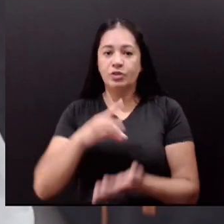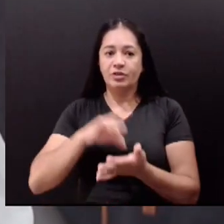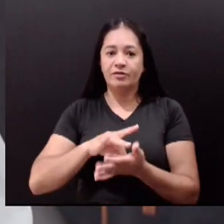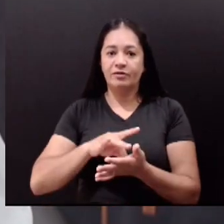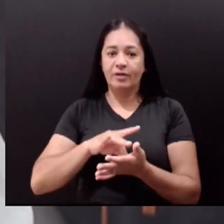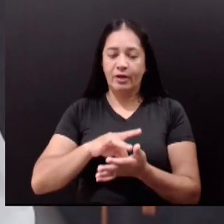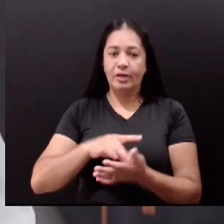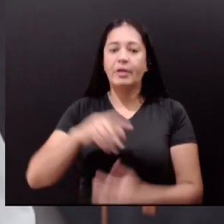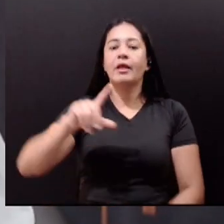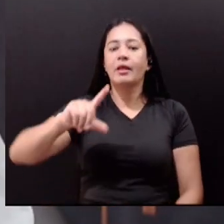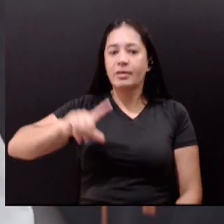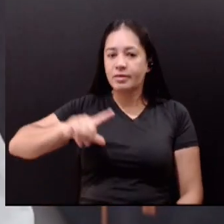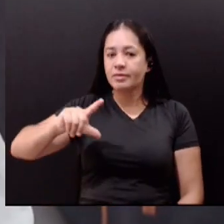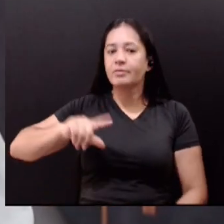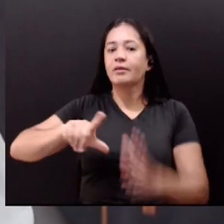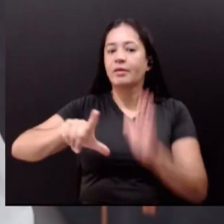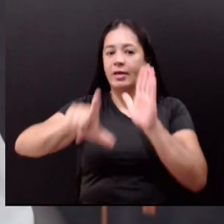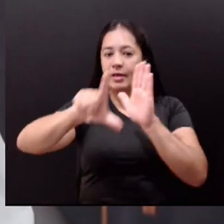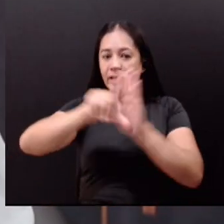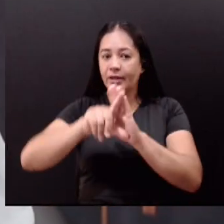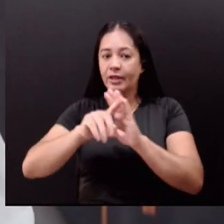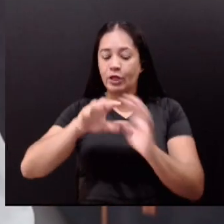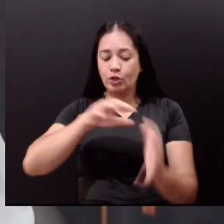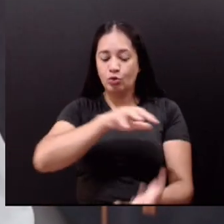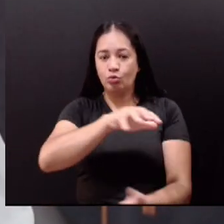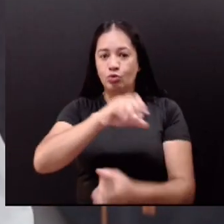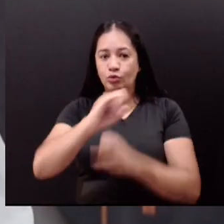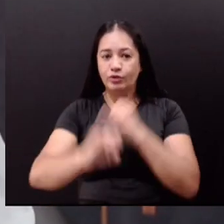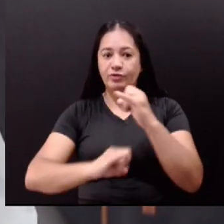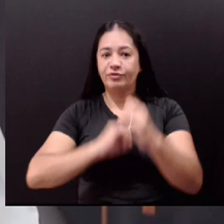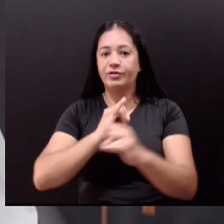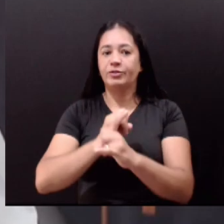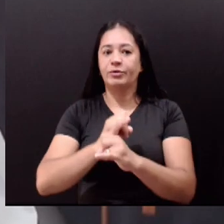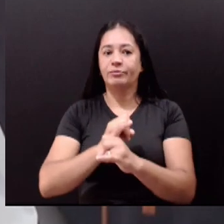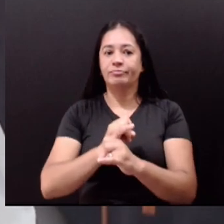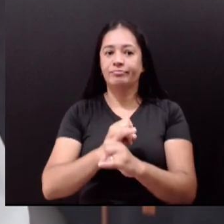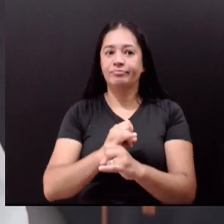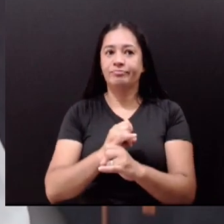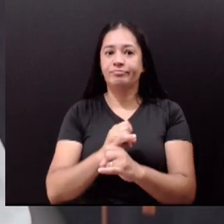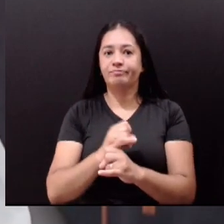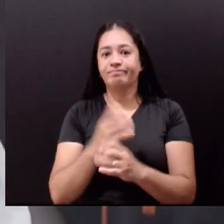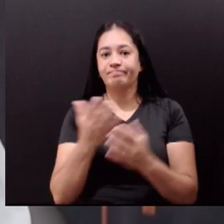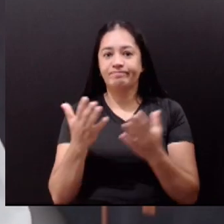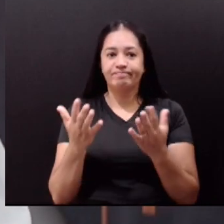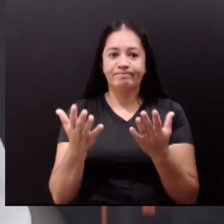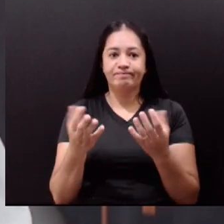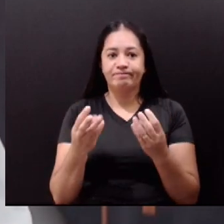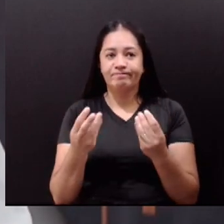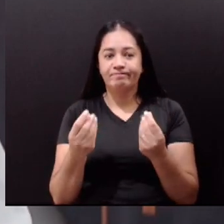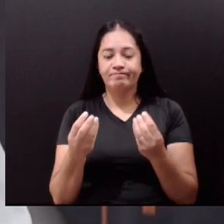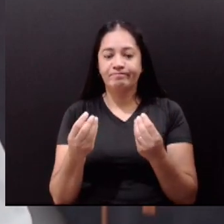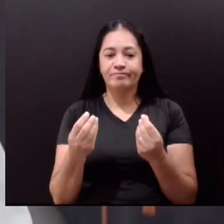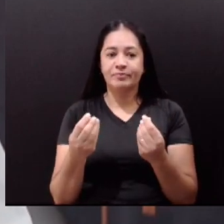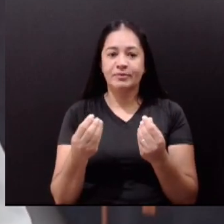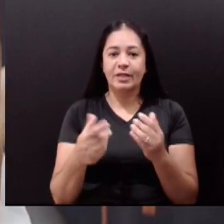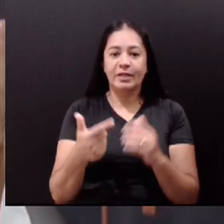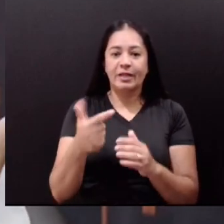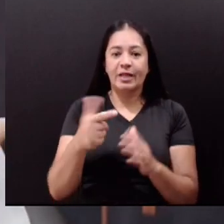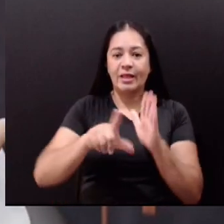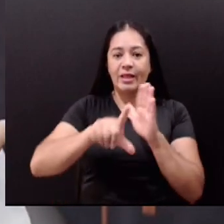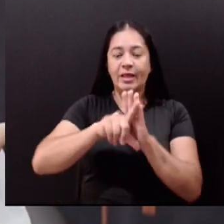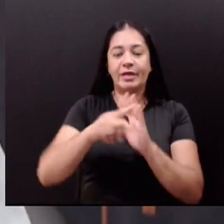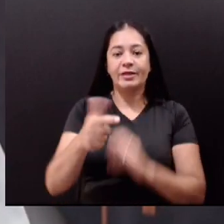mundo virtual obscuro, realmente, até certo ponto não tem, mas Uhum. a gente já tem toda